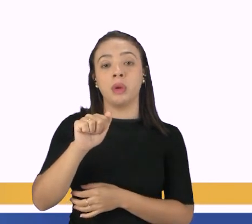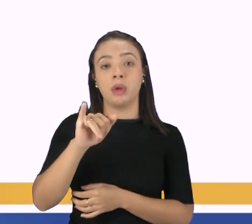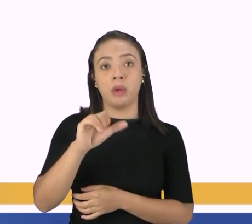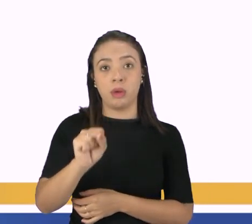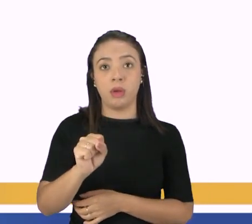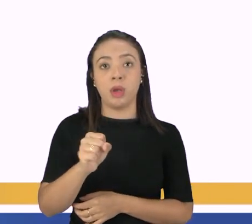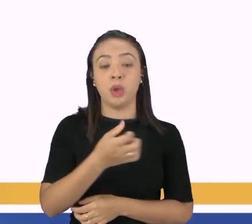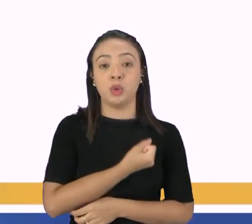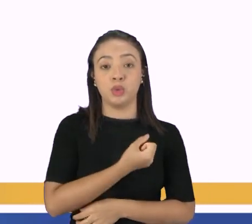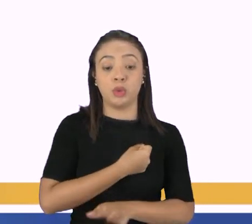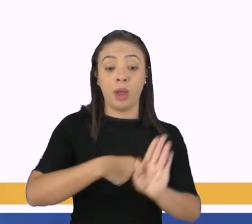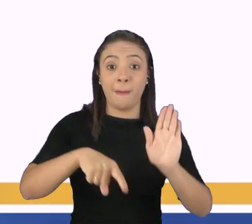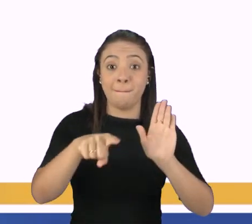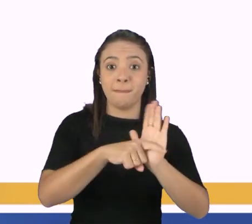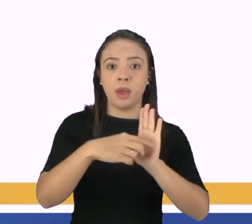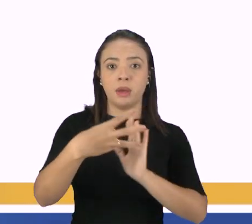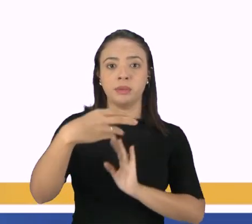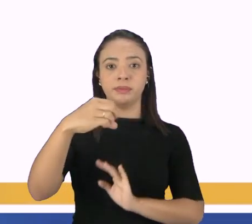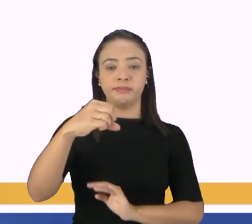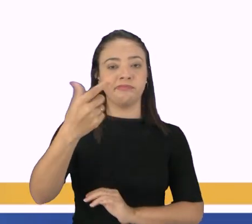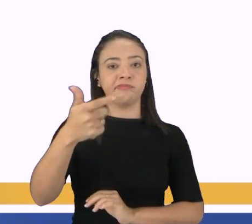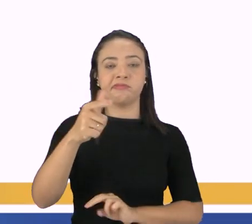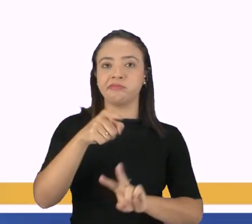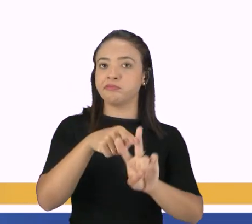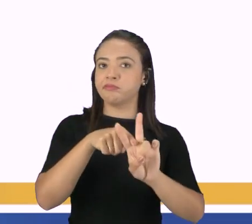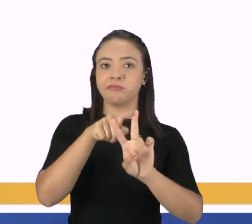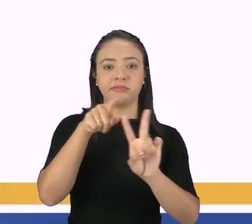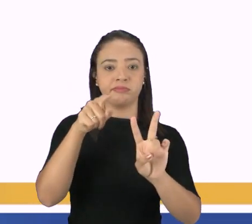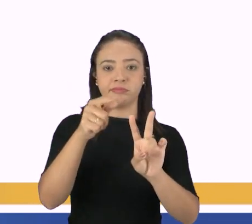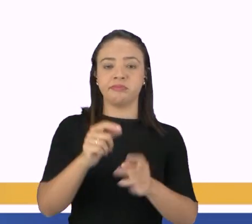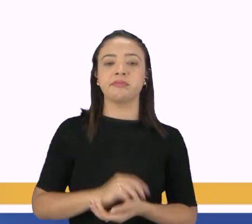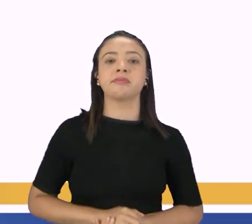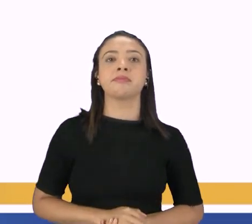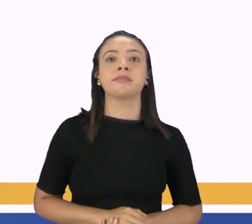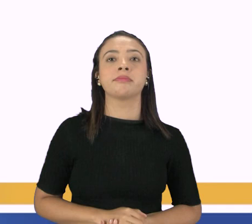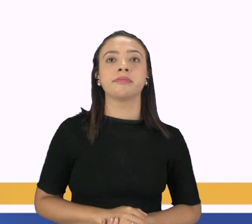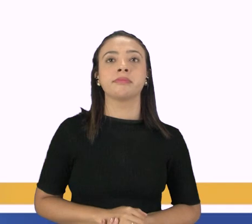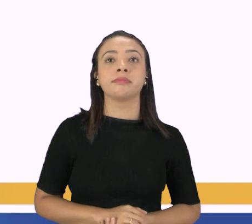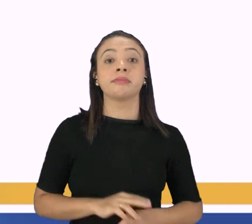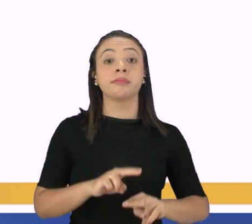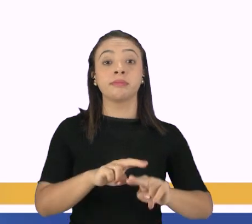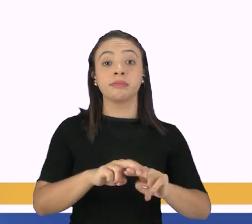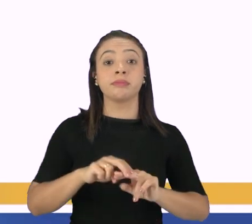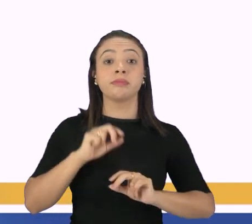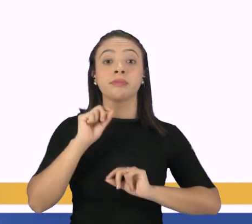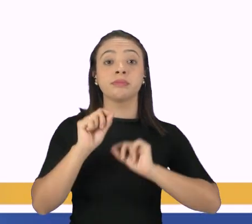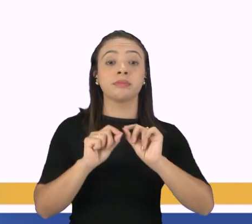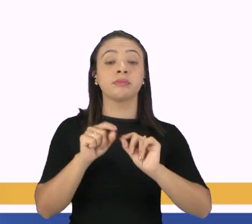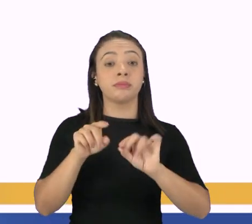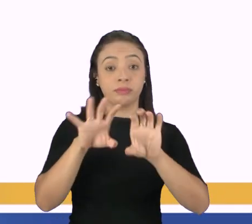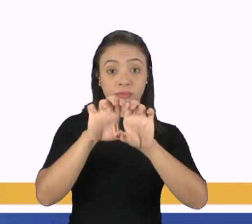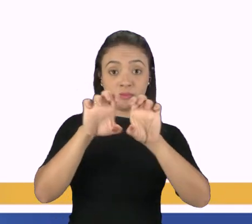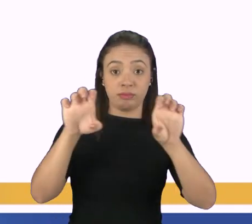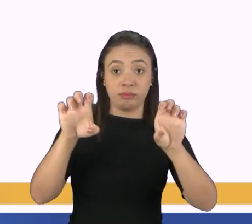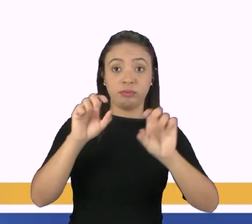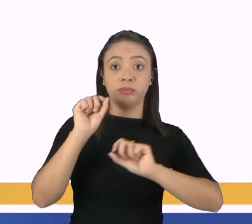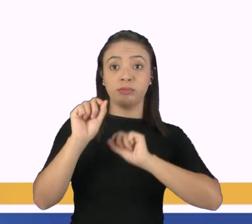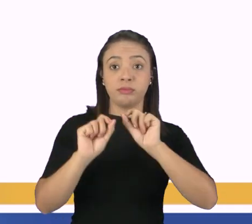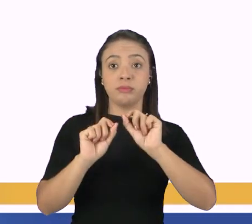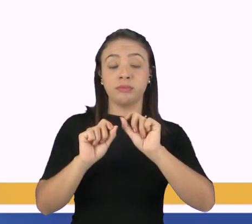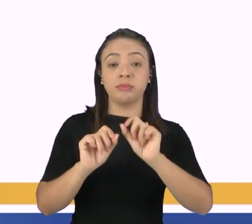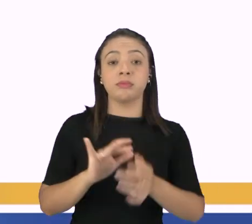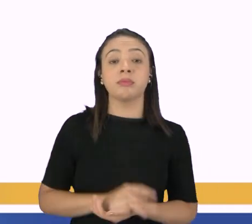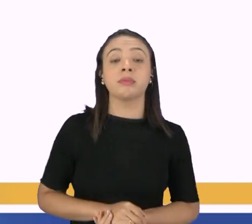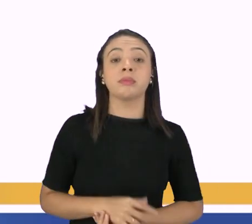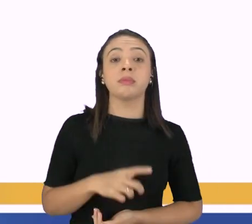número menos 39, ele não admite uma raiz quadrada. Portanto, essa equação, ela possui